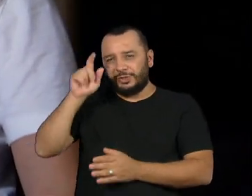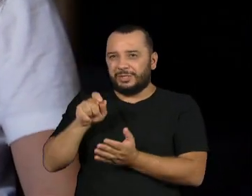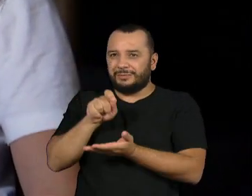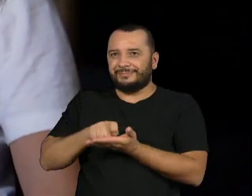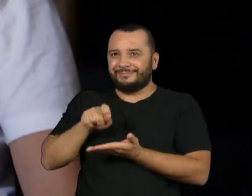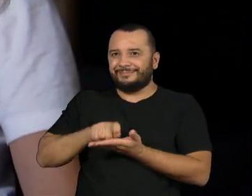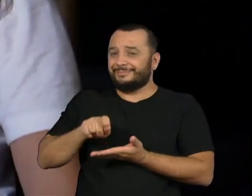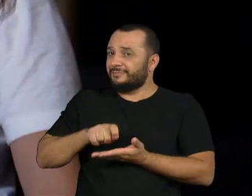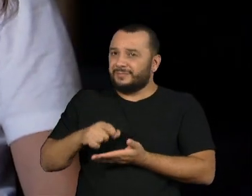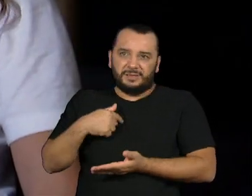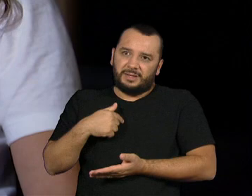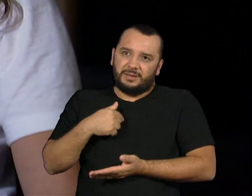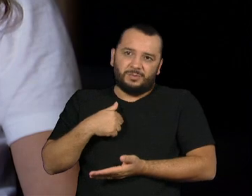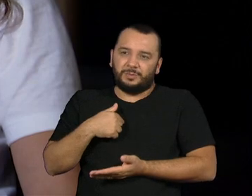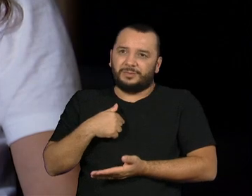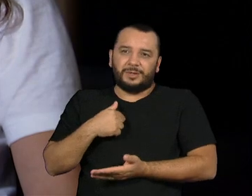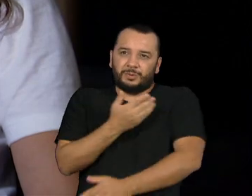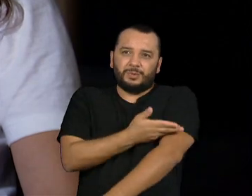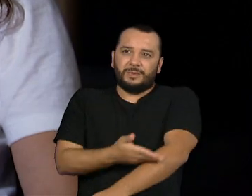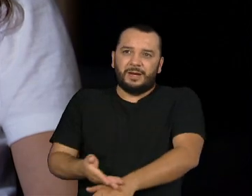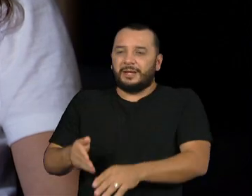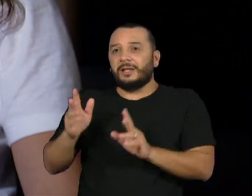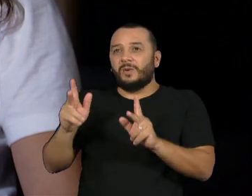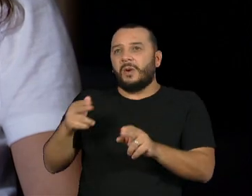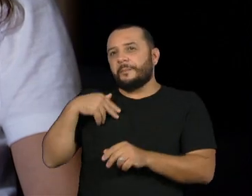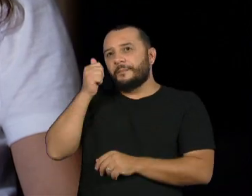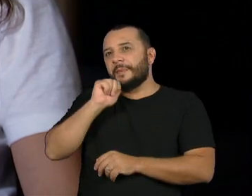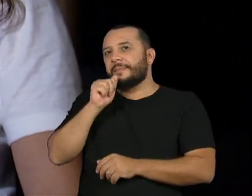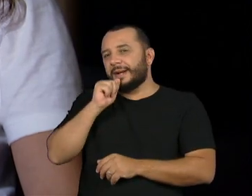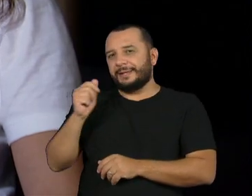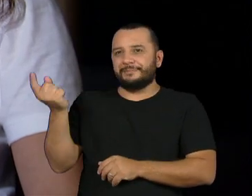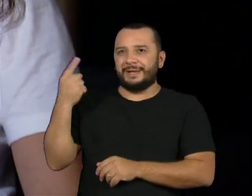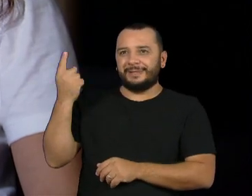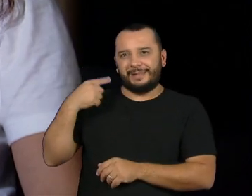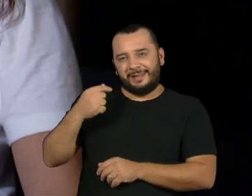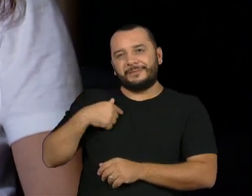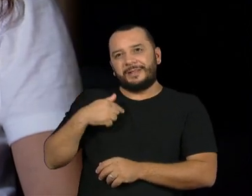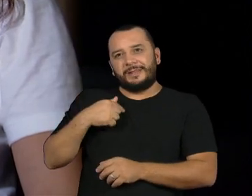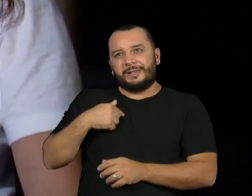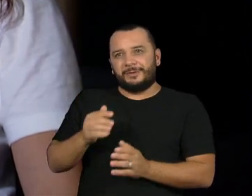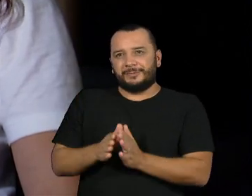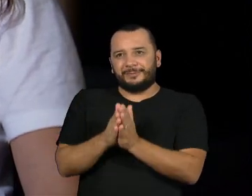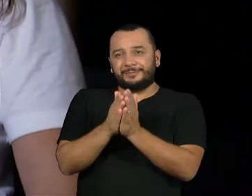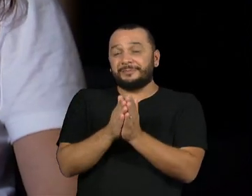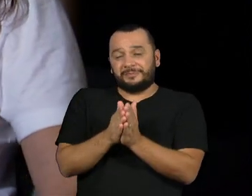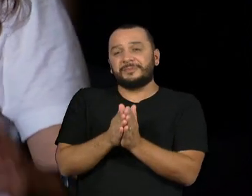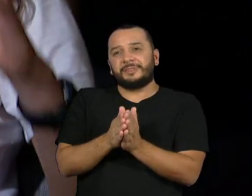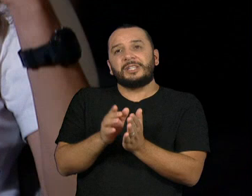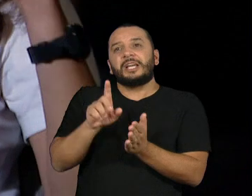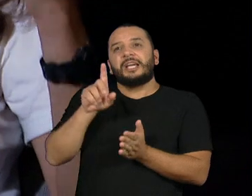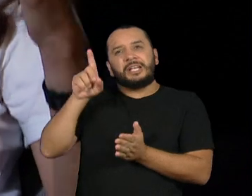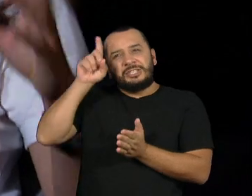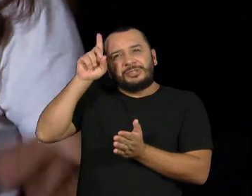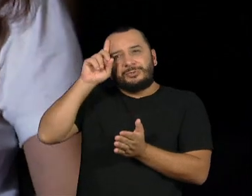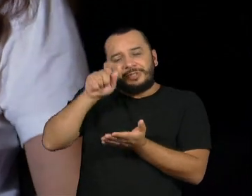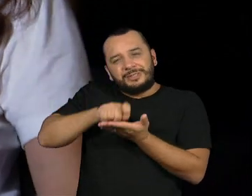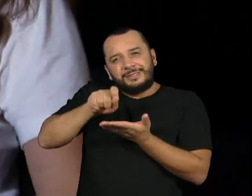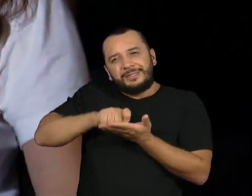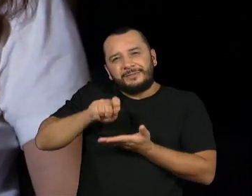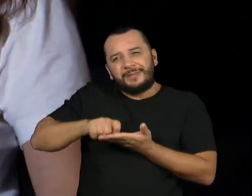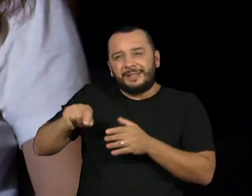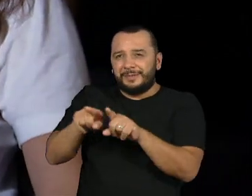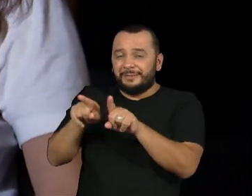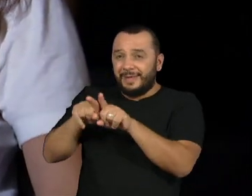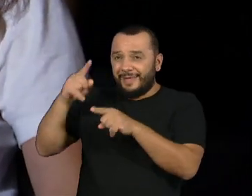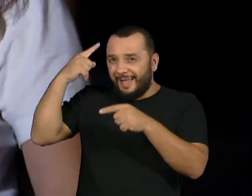isso. Acho que veio da minha mãe, de obrigar a gente a escrever diários desde sempre, e de um pouco criar na nossa cabeça a ideia de